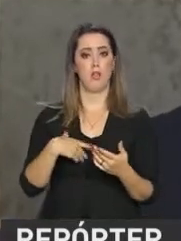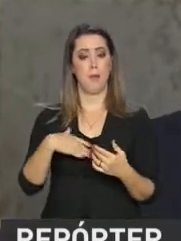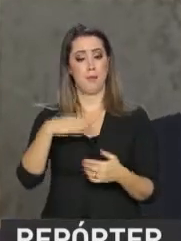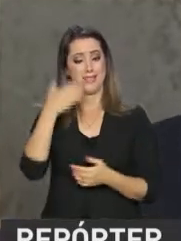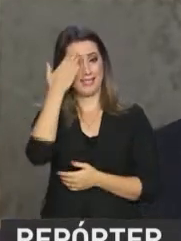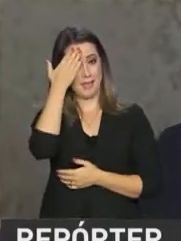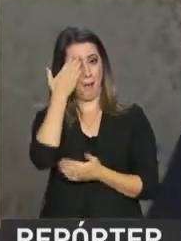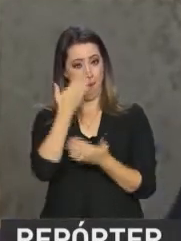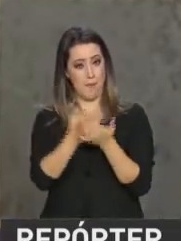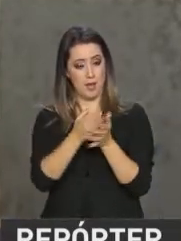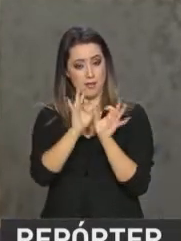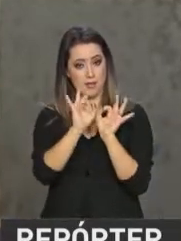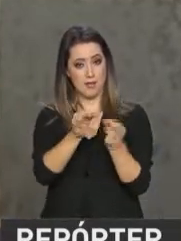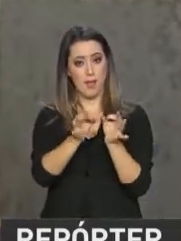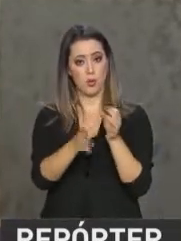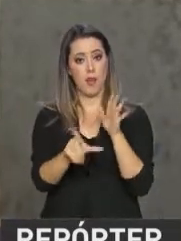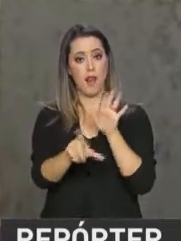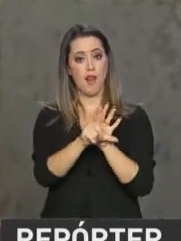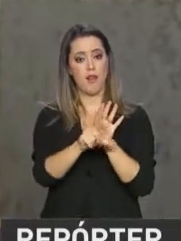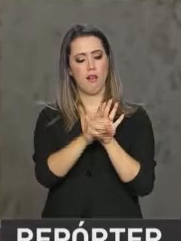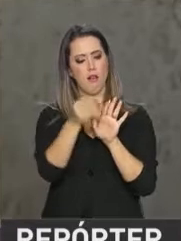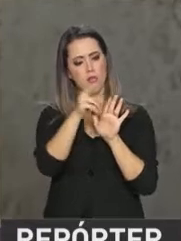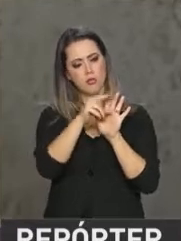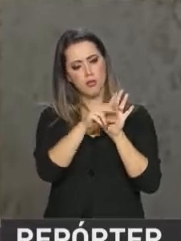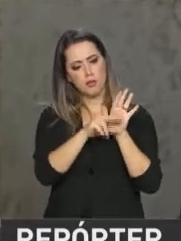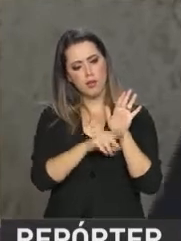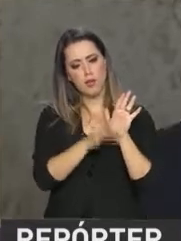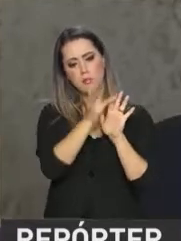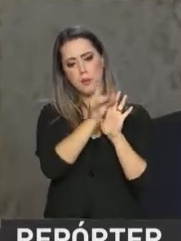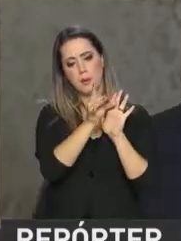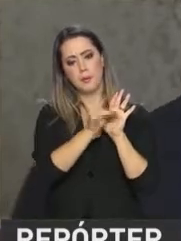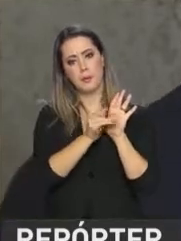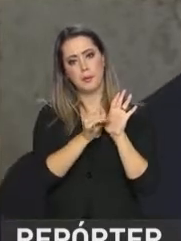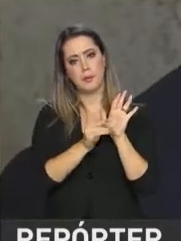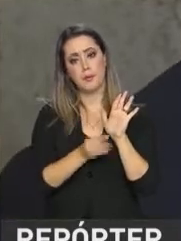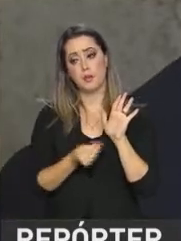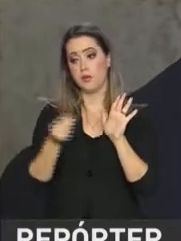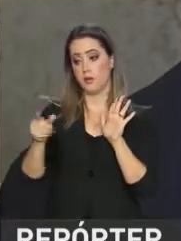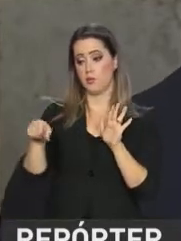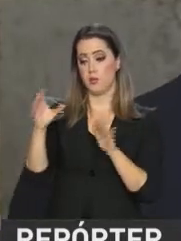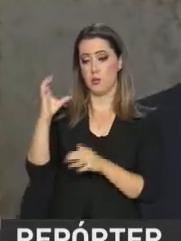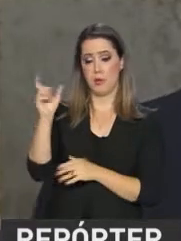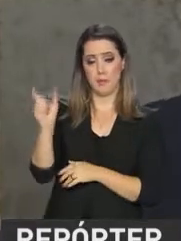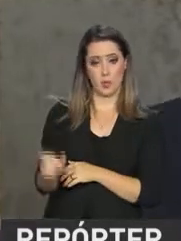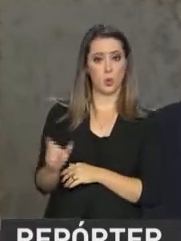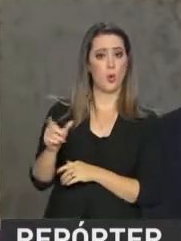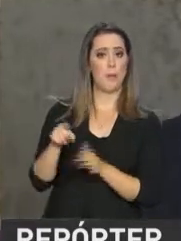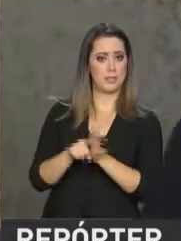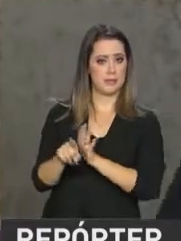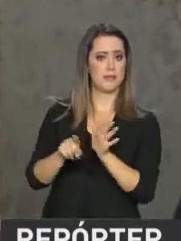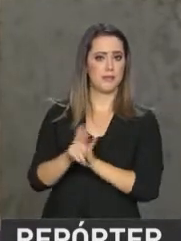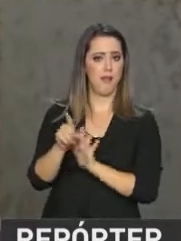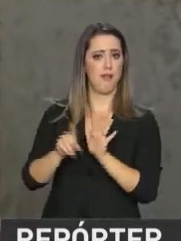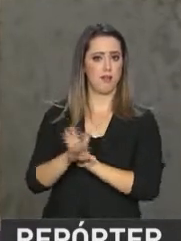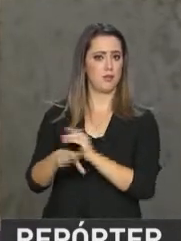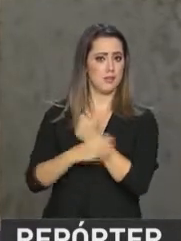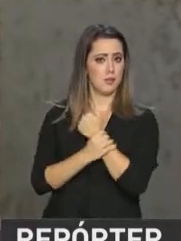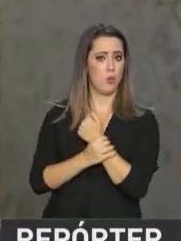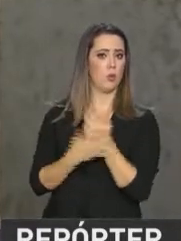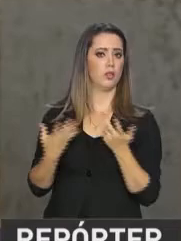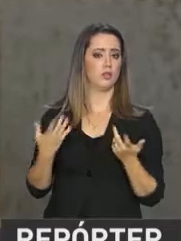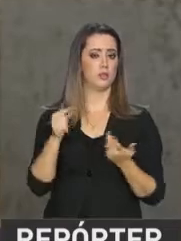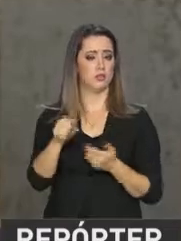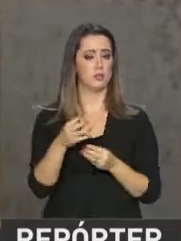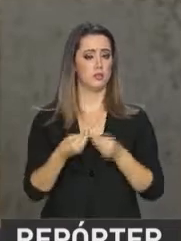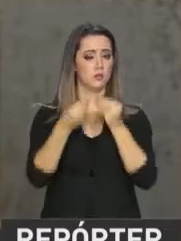relação trazendo mais segurança por pesquisador mais segurança por agente público e com isso dando